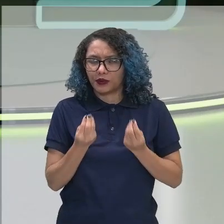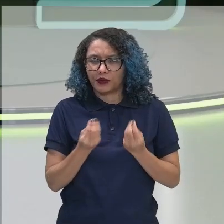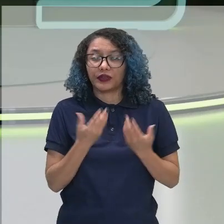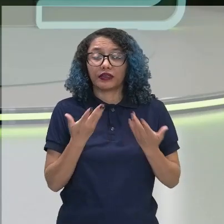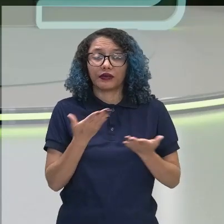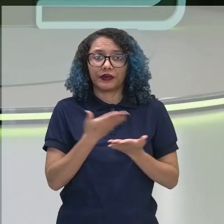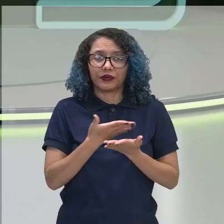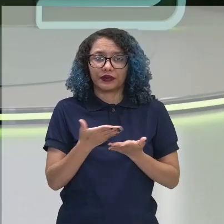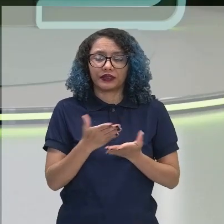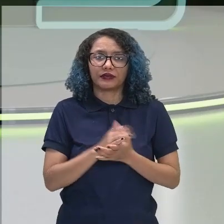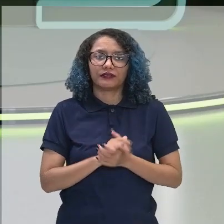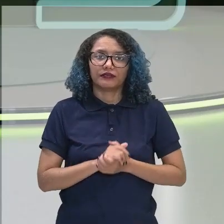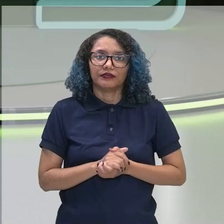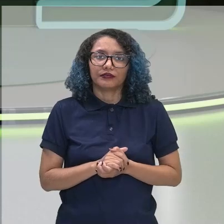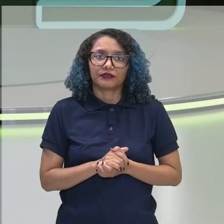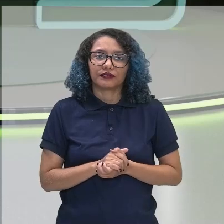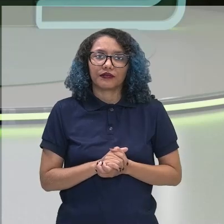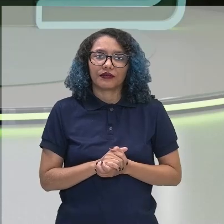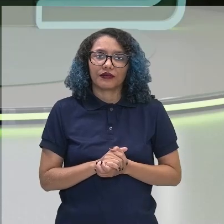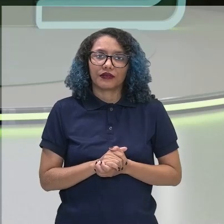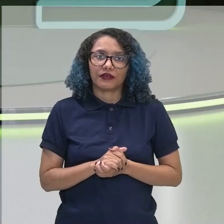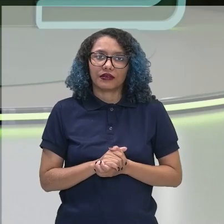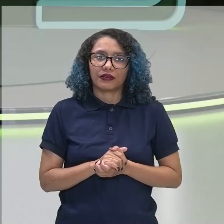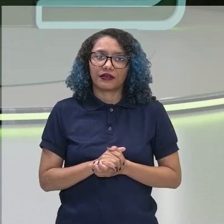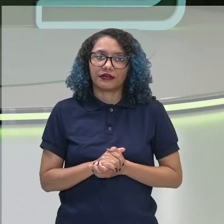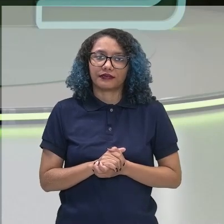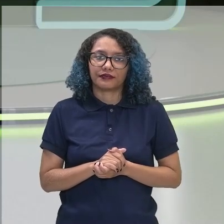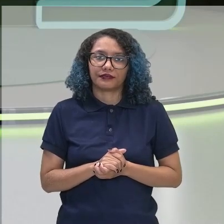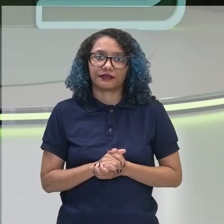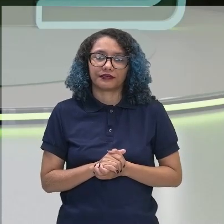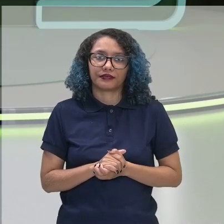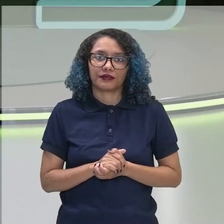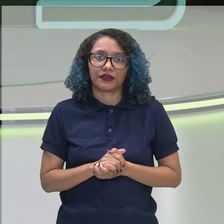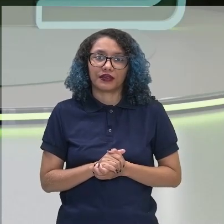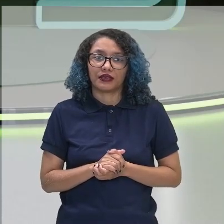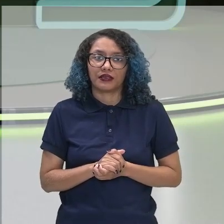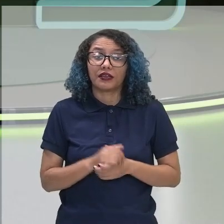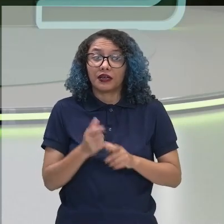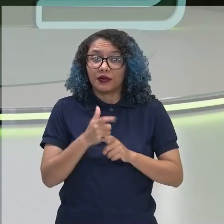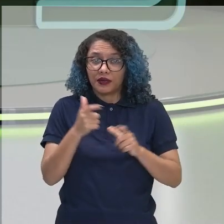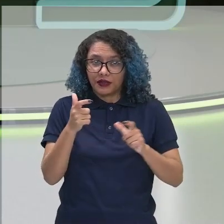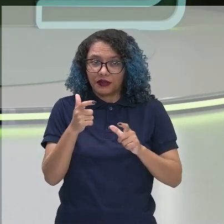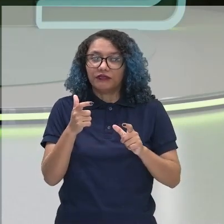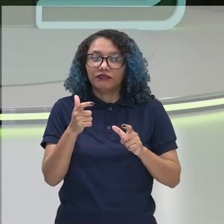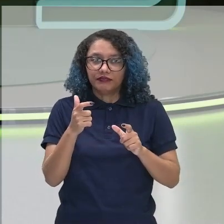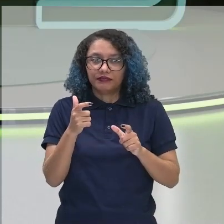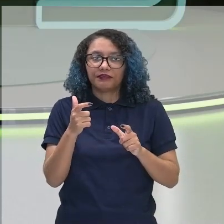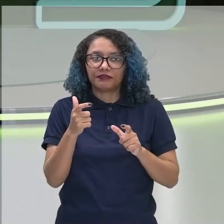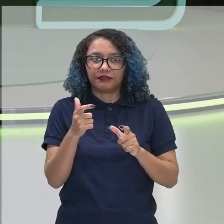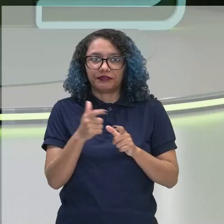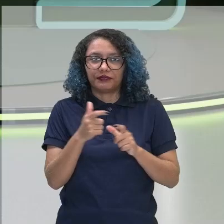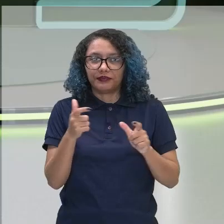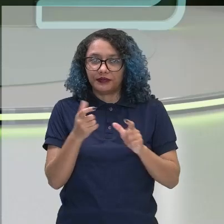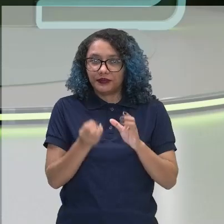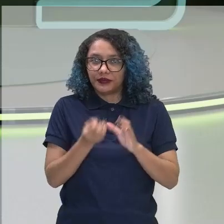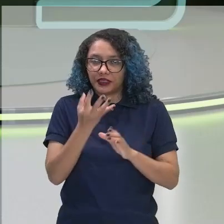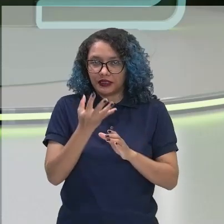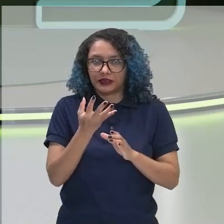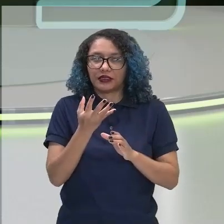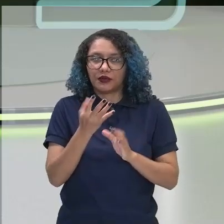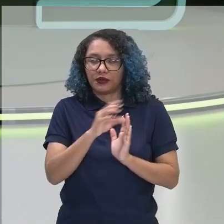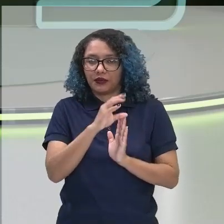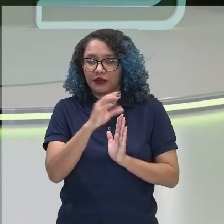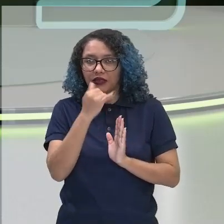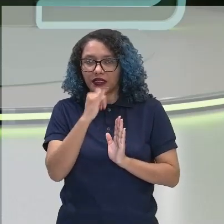falar um pouquinho, né, que a maior parte da geração de eletricidade da nossa região, né, da região